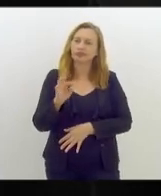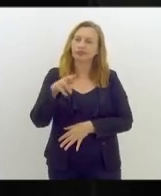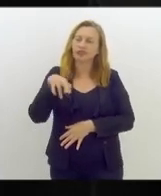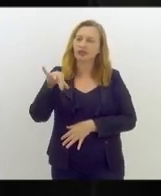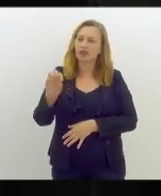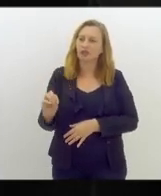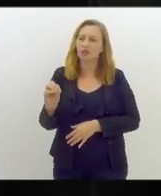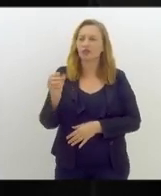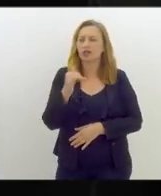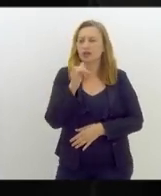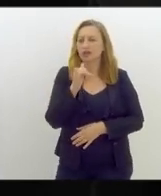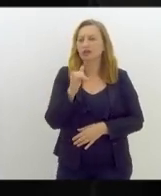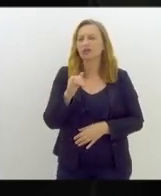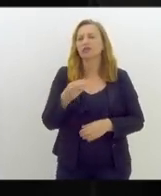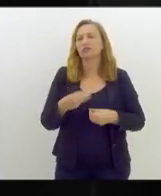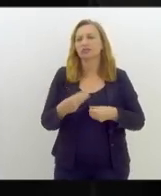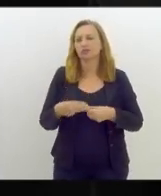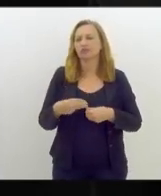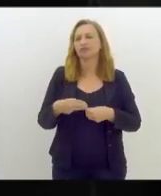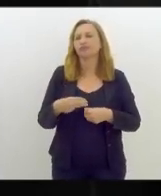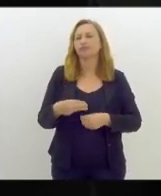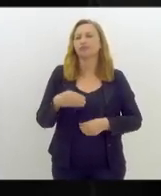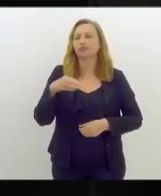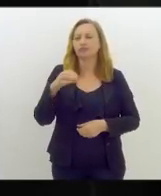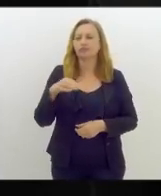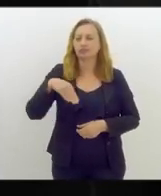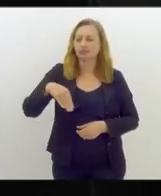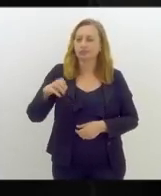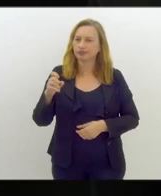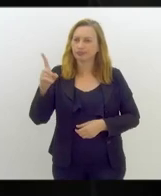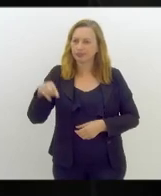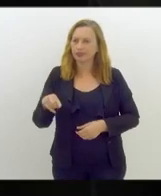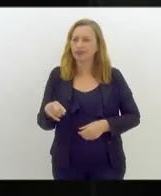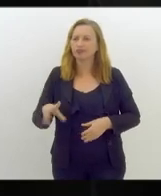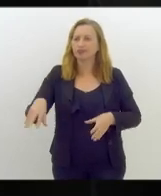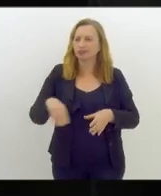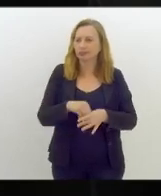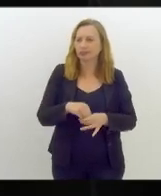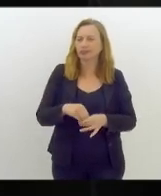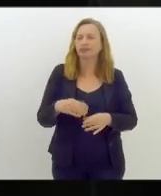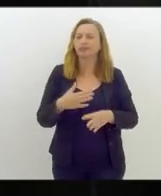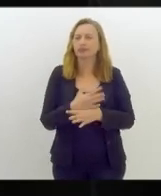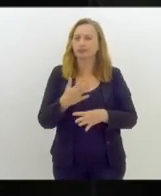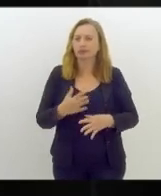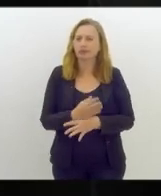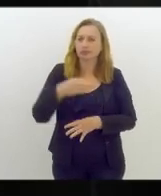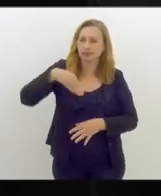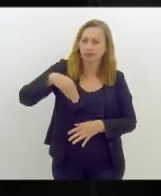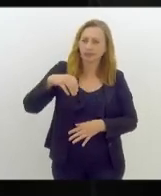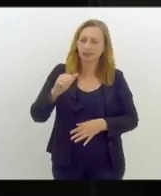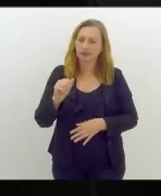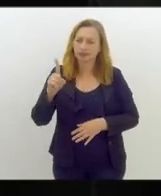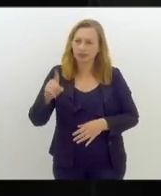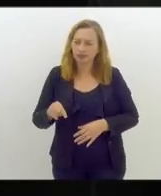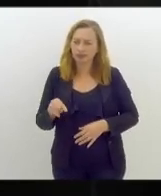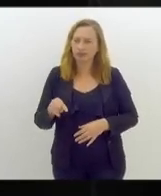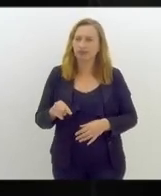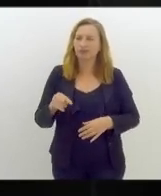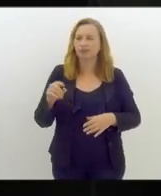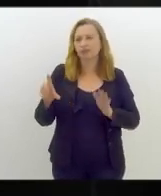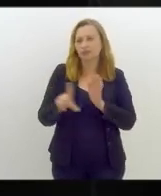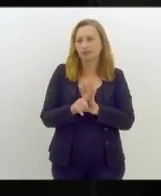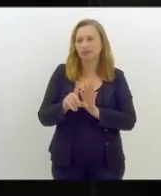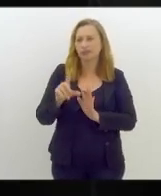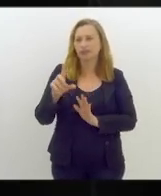Macaé e em toda a região também. Incluímos a cidade de Macaé na famosa Lei Rosinha, onde